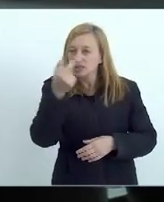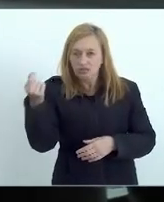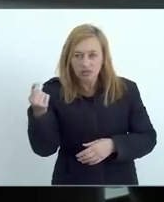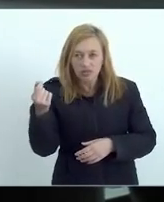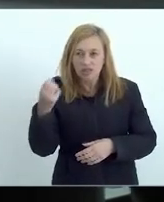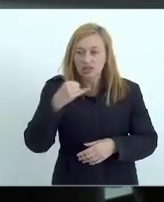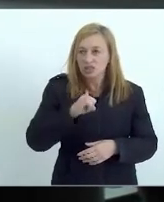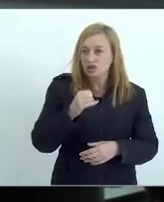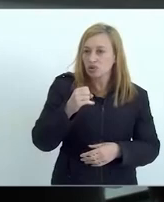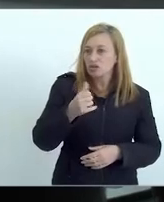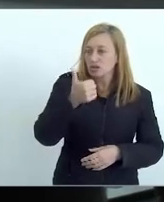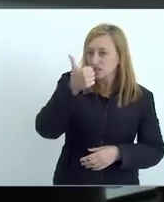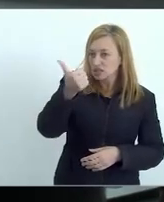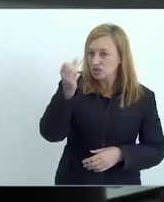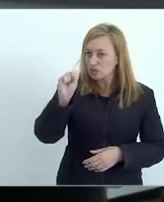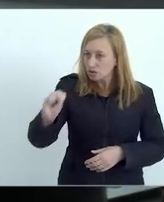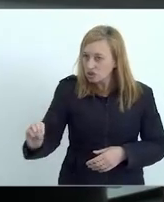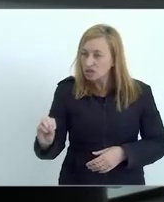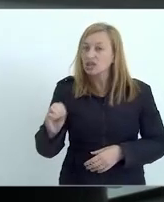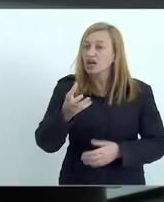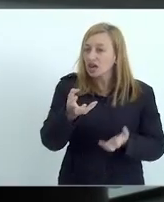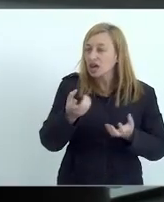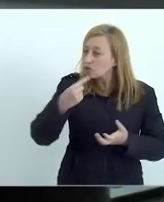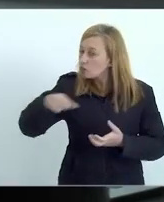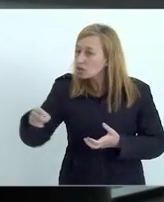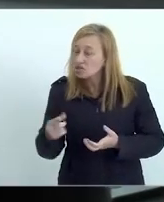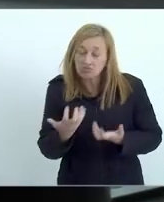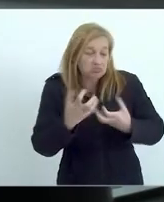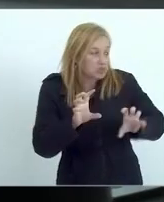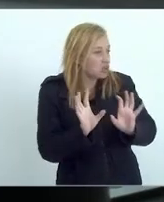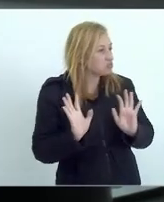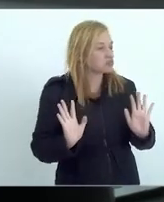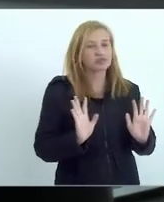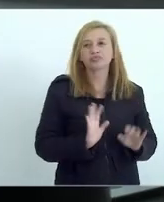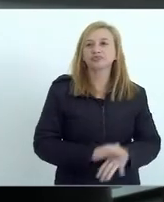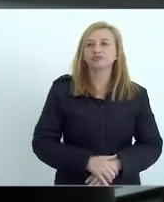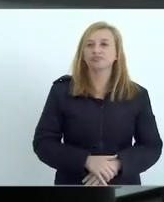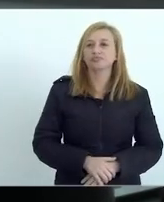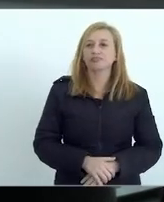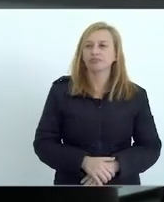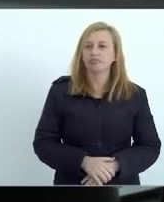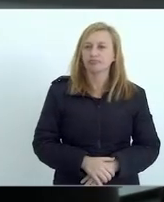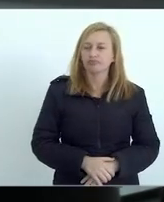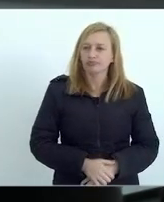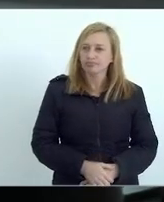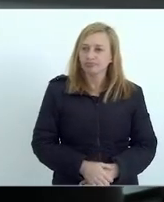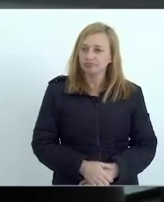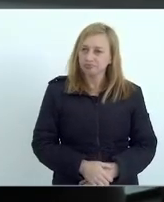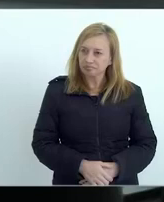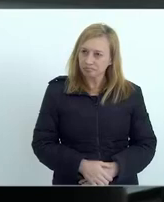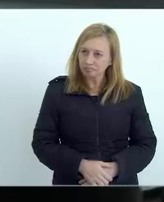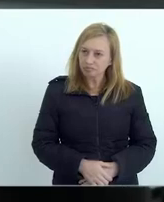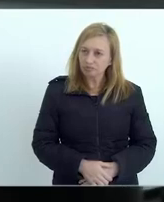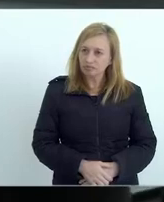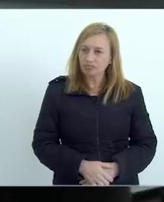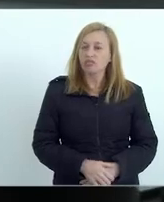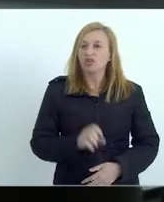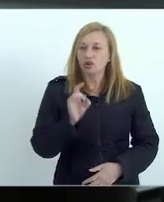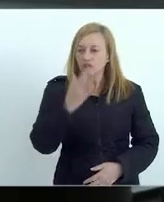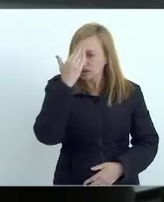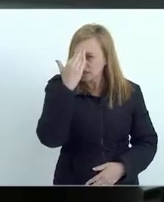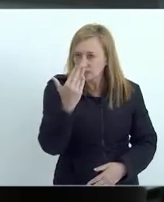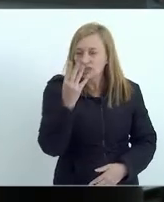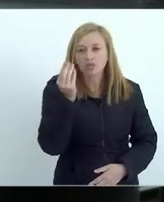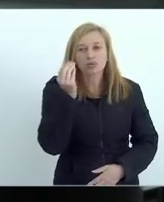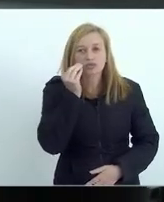120 se eu sou 180 eu quero participar eu vou se eu não quiser eu não vou tá é só só